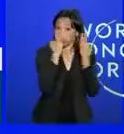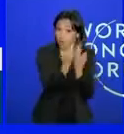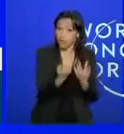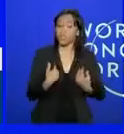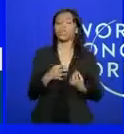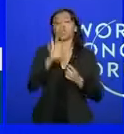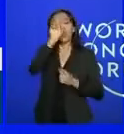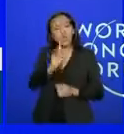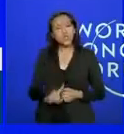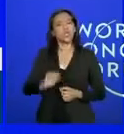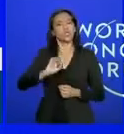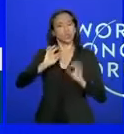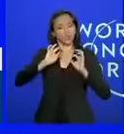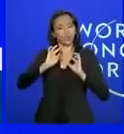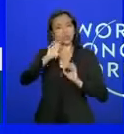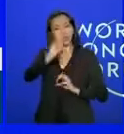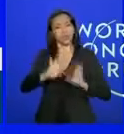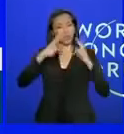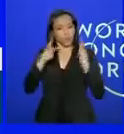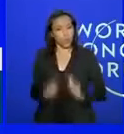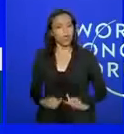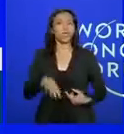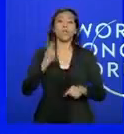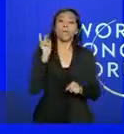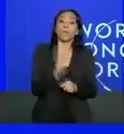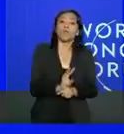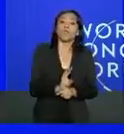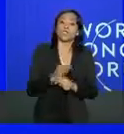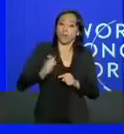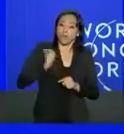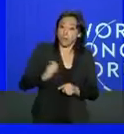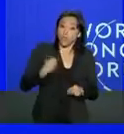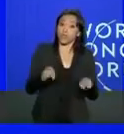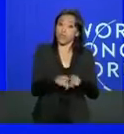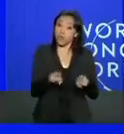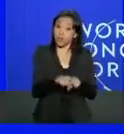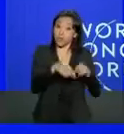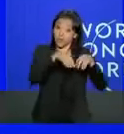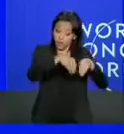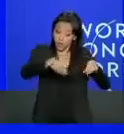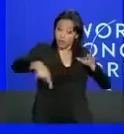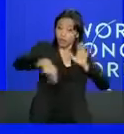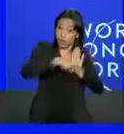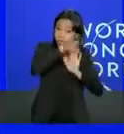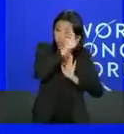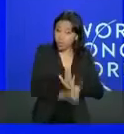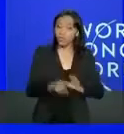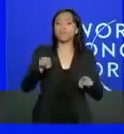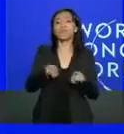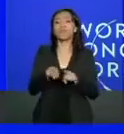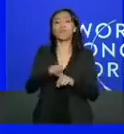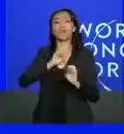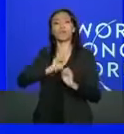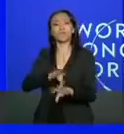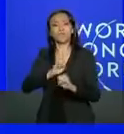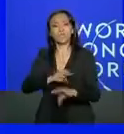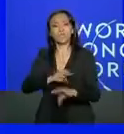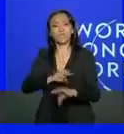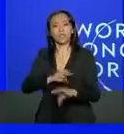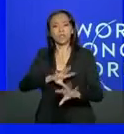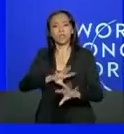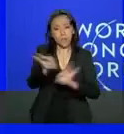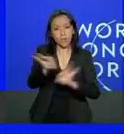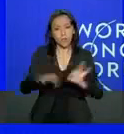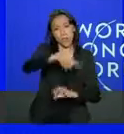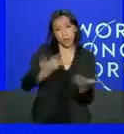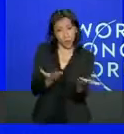direitos humanos, proteger o direito à vida e à propriedade privada e promover uma educação que prepare nossa juventude